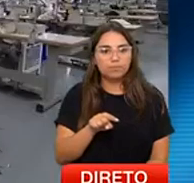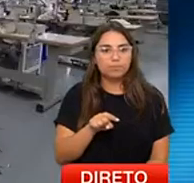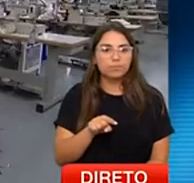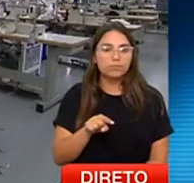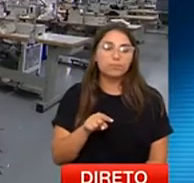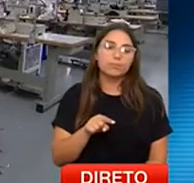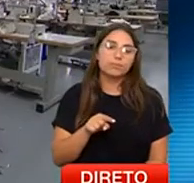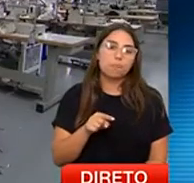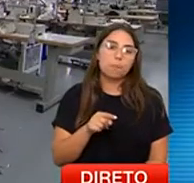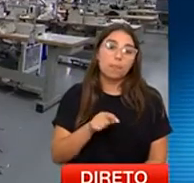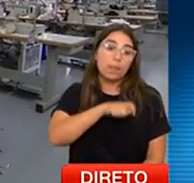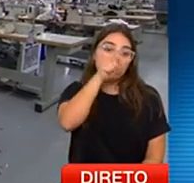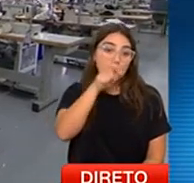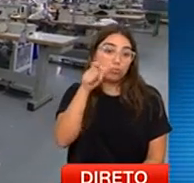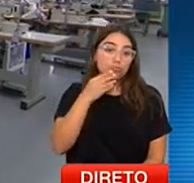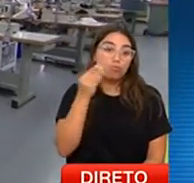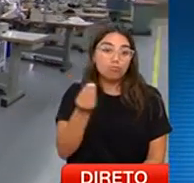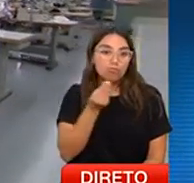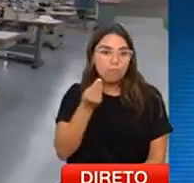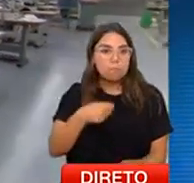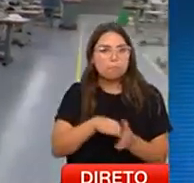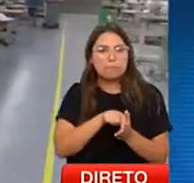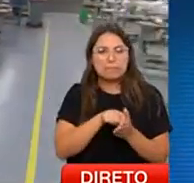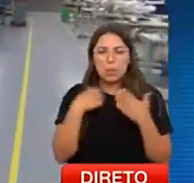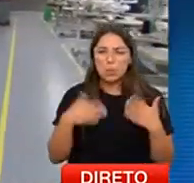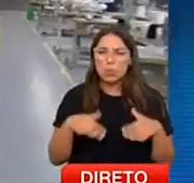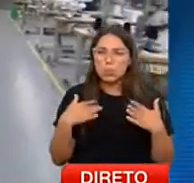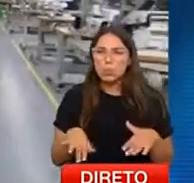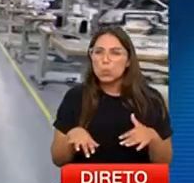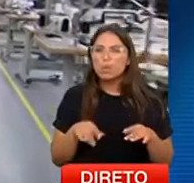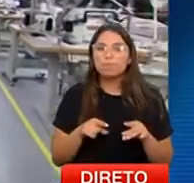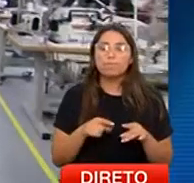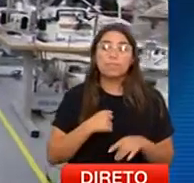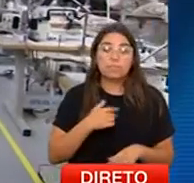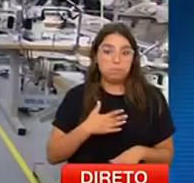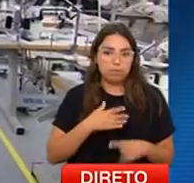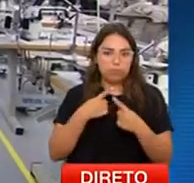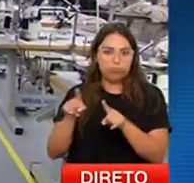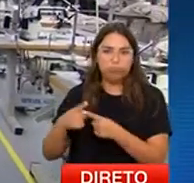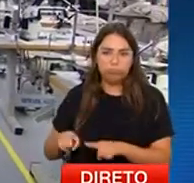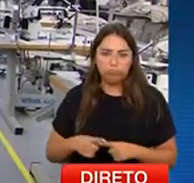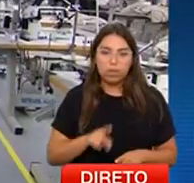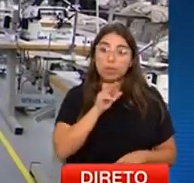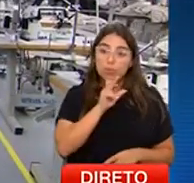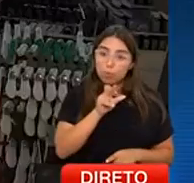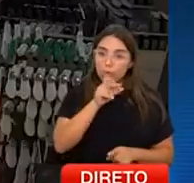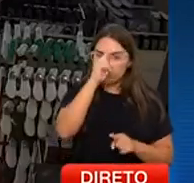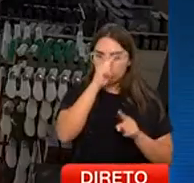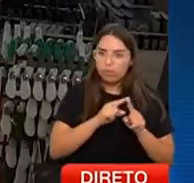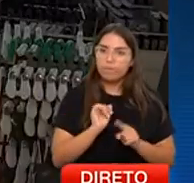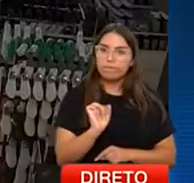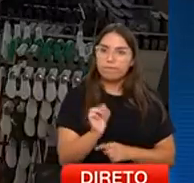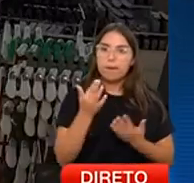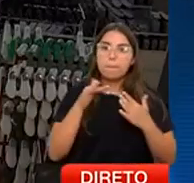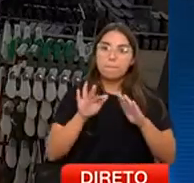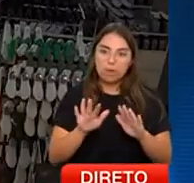devda e de facto a população jovem tá a colocar uma pressão muito grande e há um conjunto de empresas que está a responder objetivamente a essa essa pressão agora o que